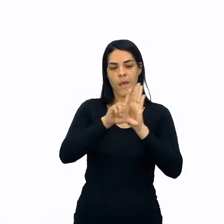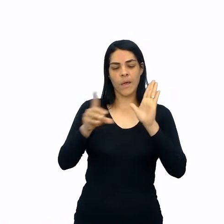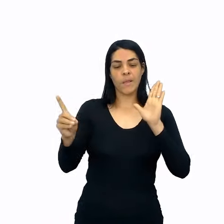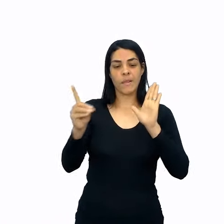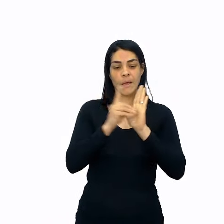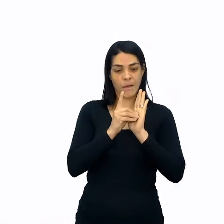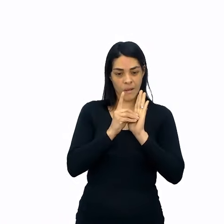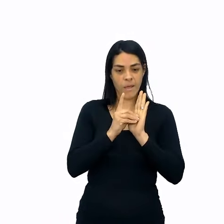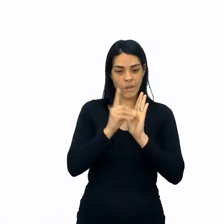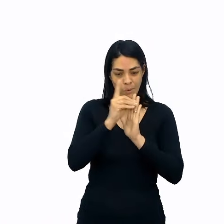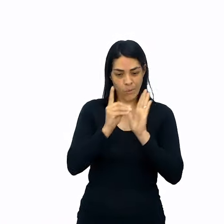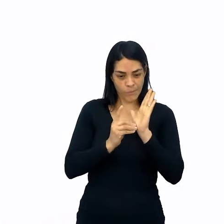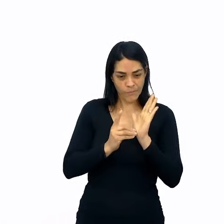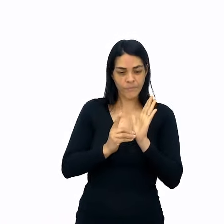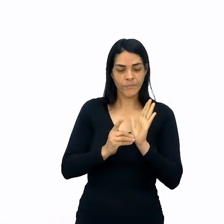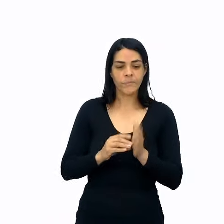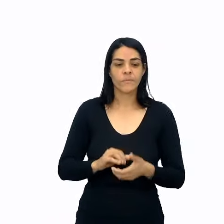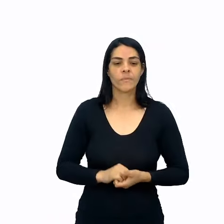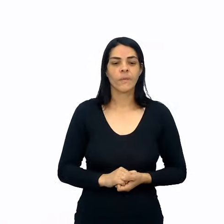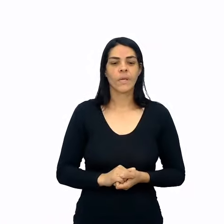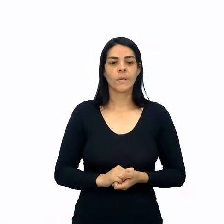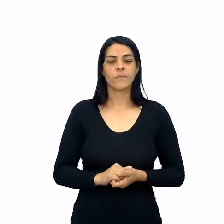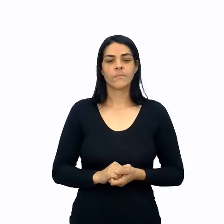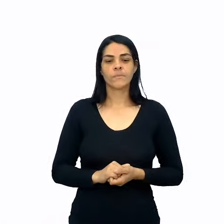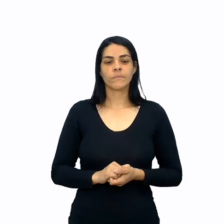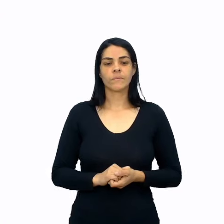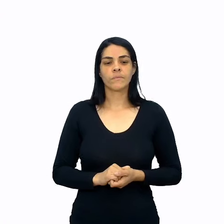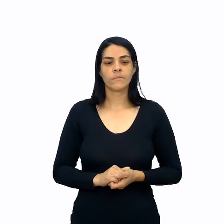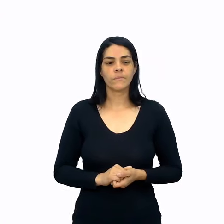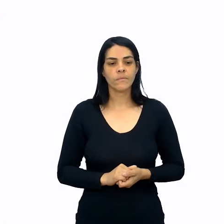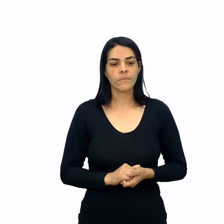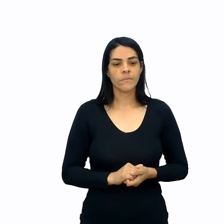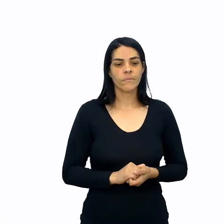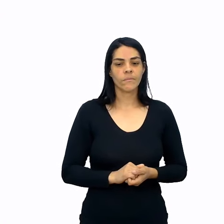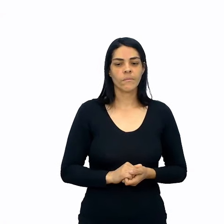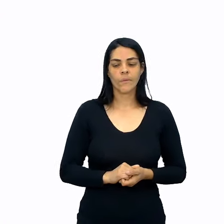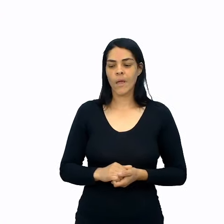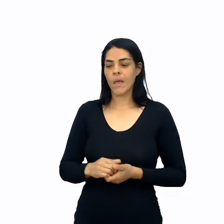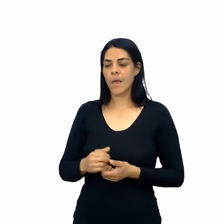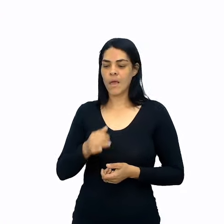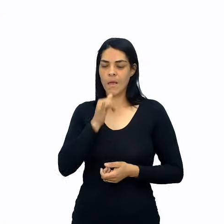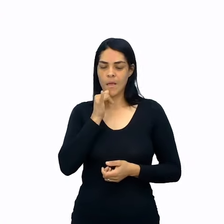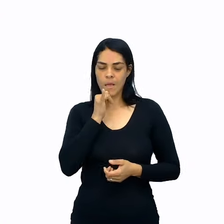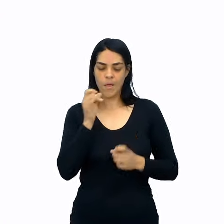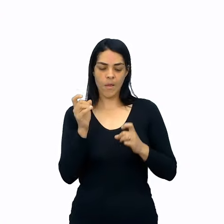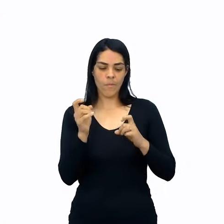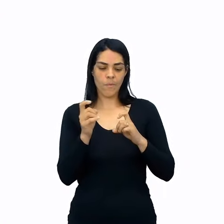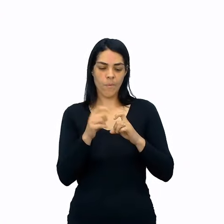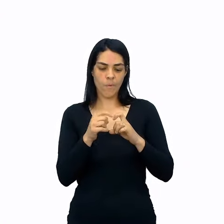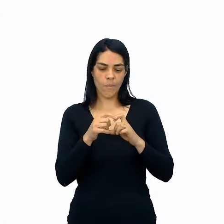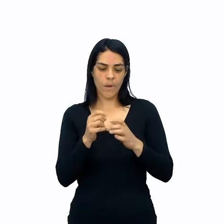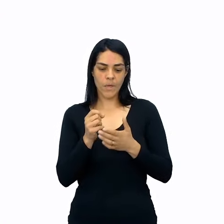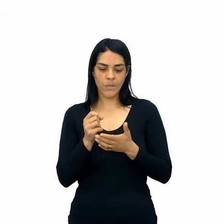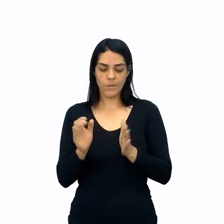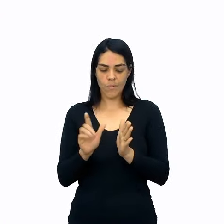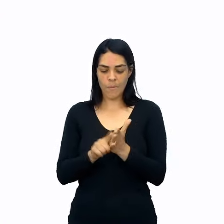né? Os prescritivos. E os instrucionais estão também como a receita, aquela receita onde tem a